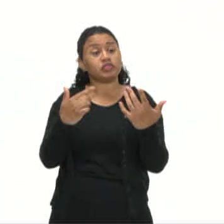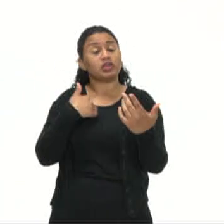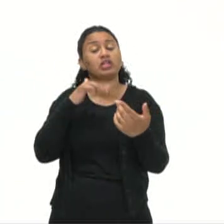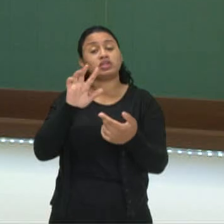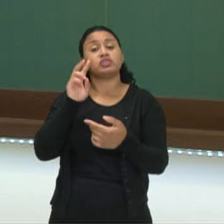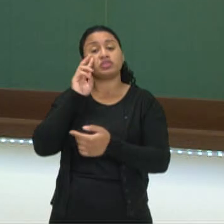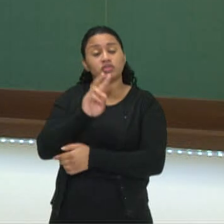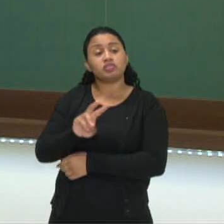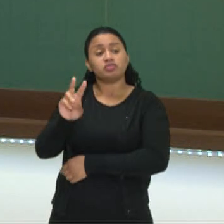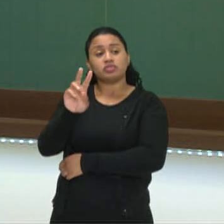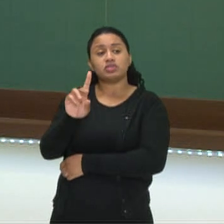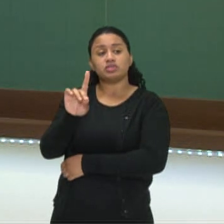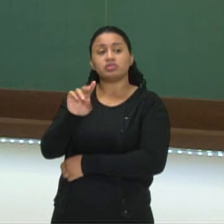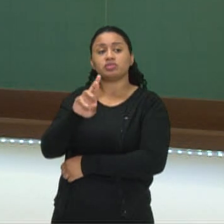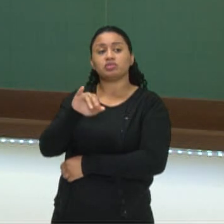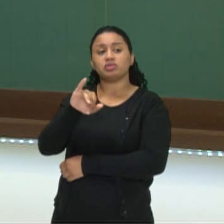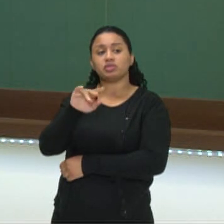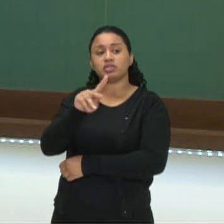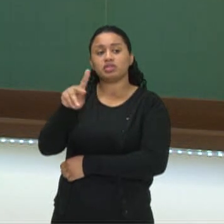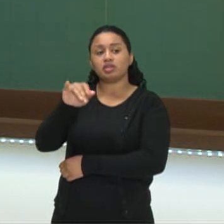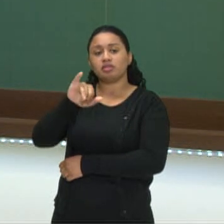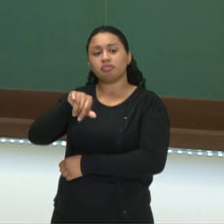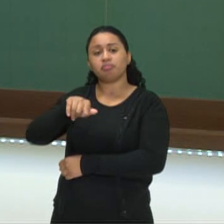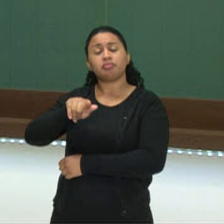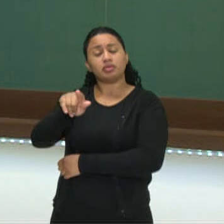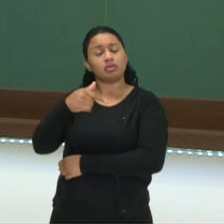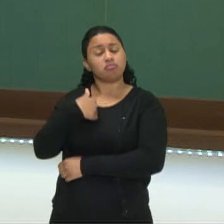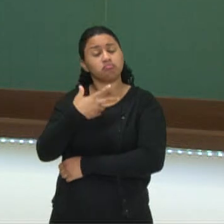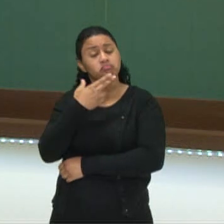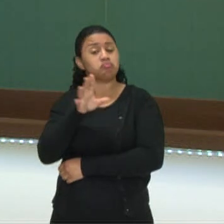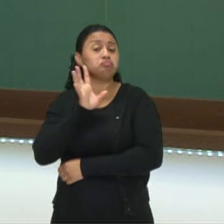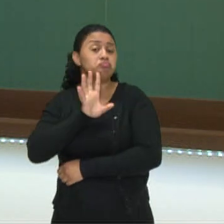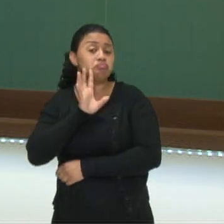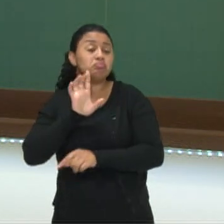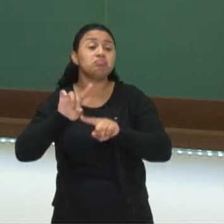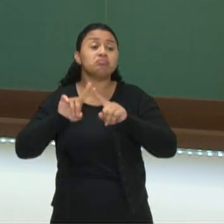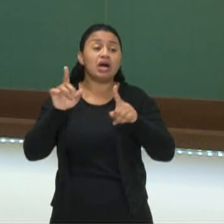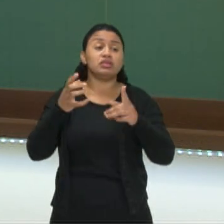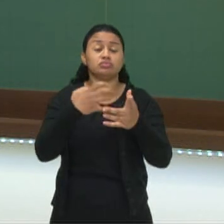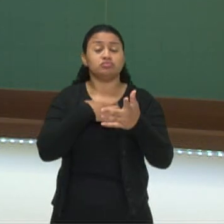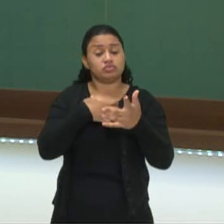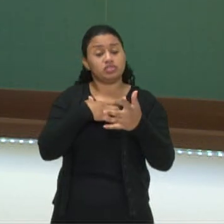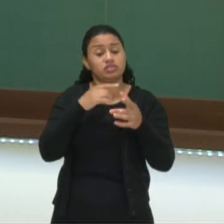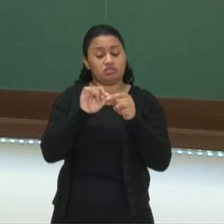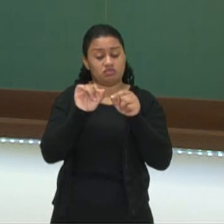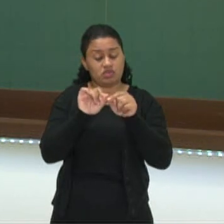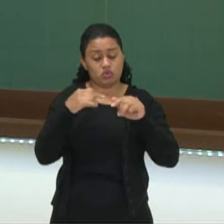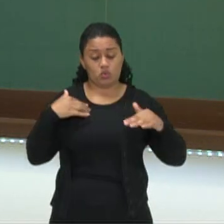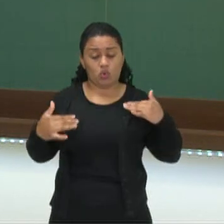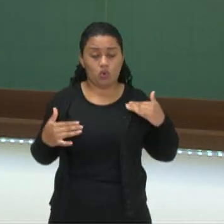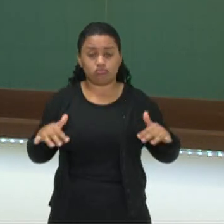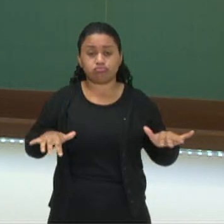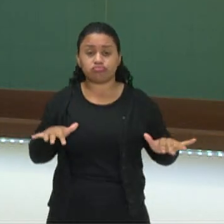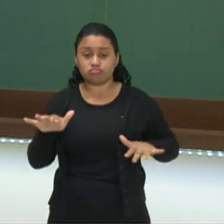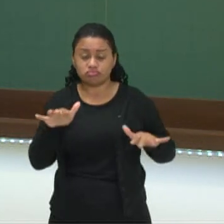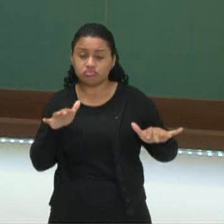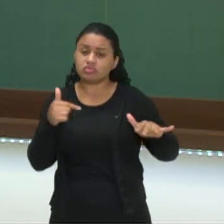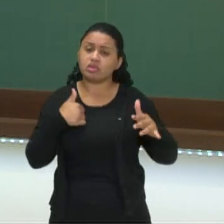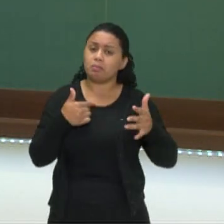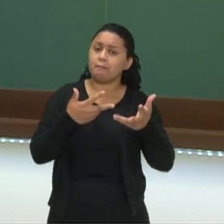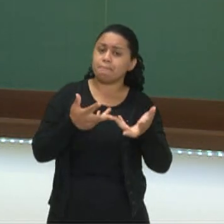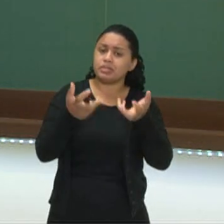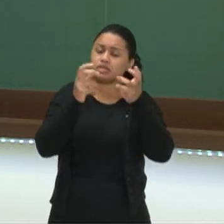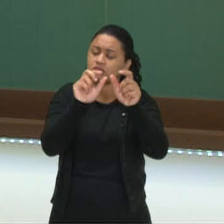visto do Max Ernst, ele achou genial. E vindo esse estilo que estava fazendo usando o seu corpo, que era o action, ele via assim, não,